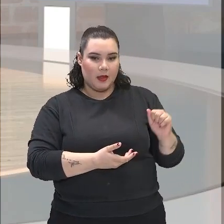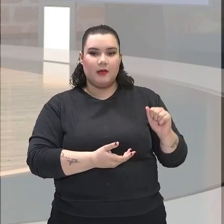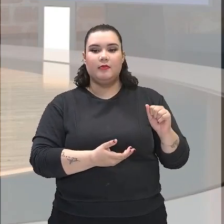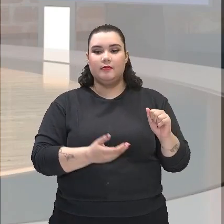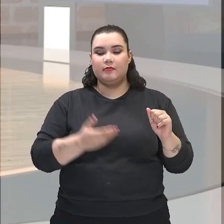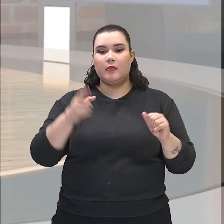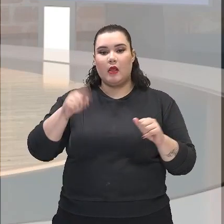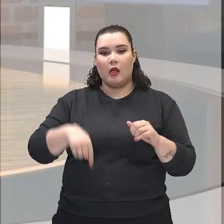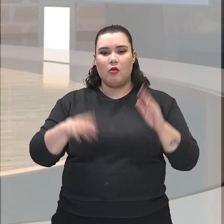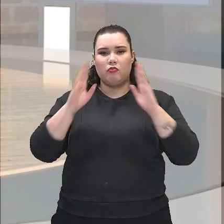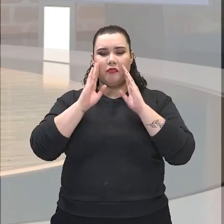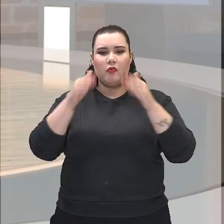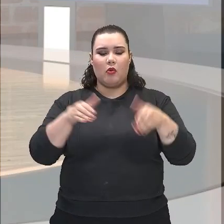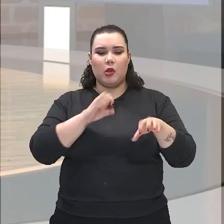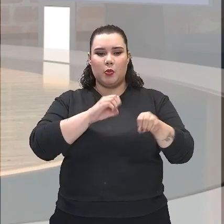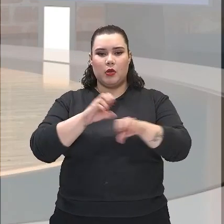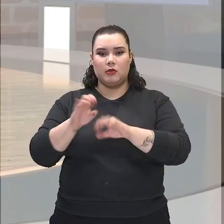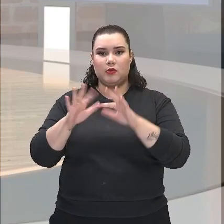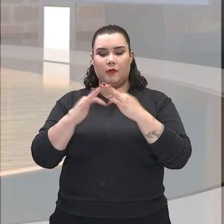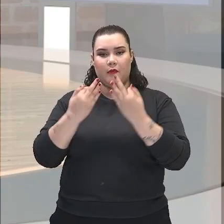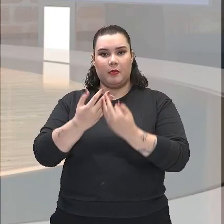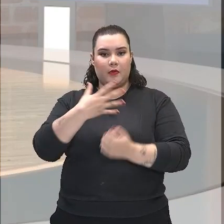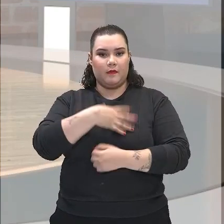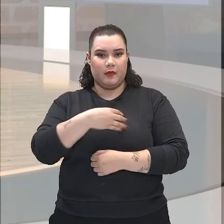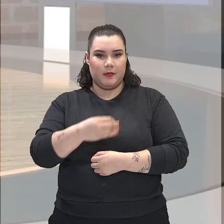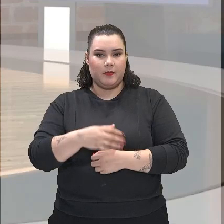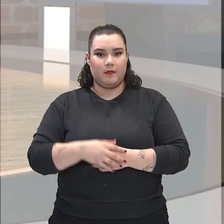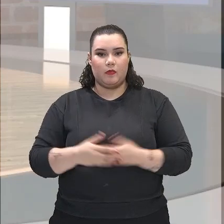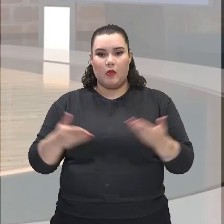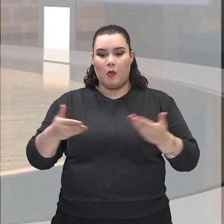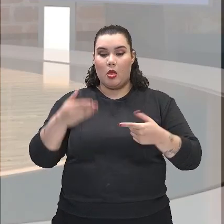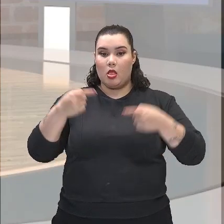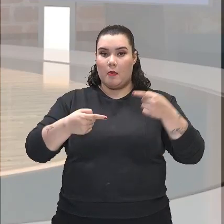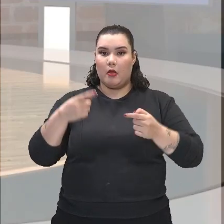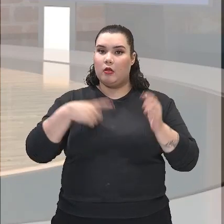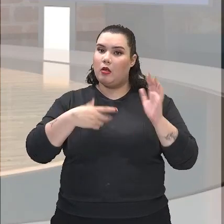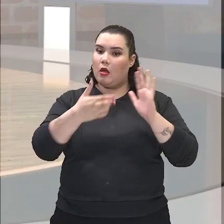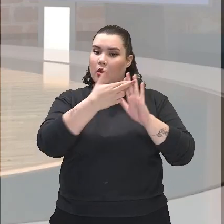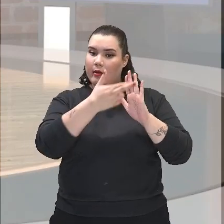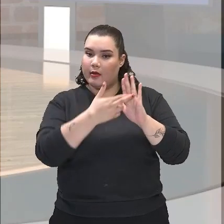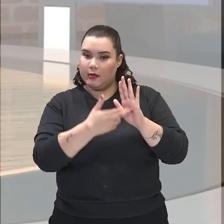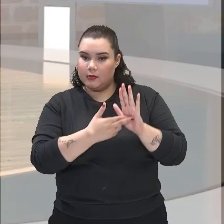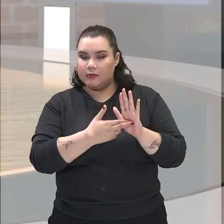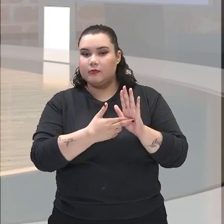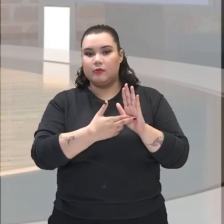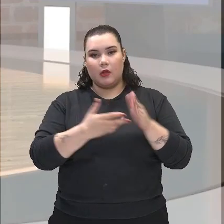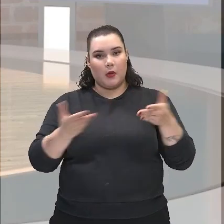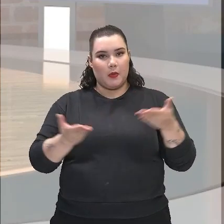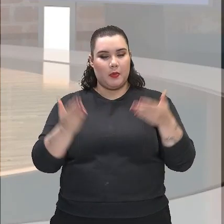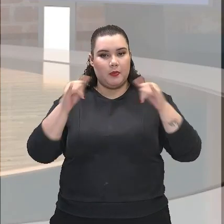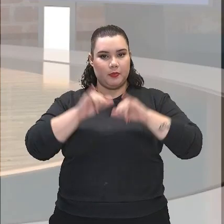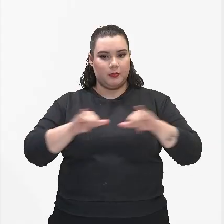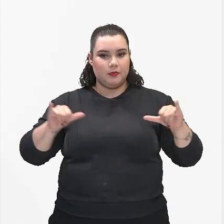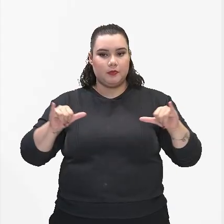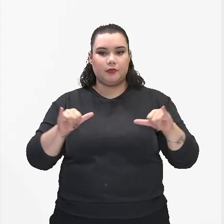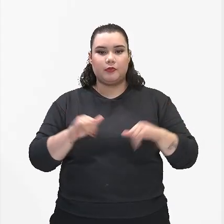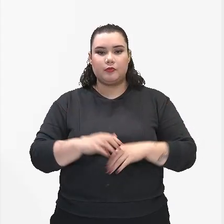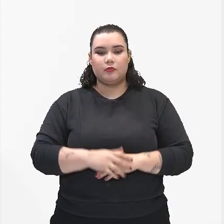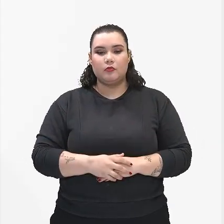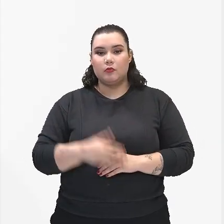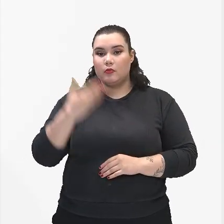educação de seus filhos. Hoje, o nosso debate possui algumas regras, então temos que estabelecê-las agora neste início.